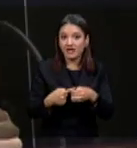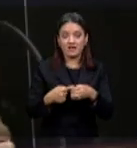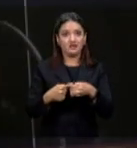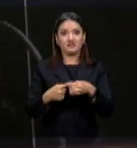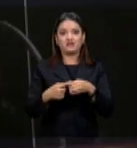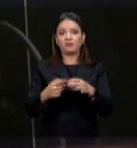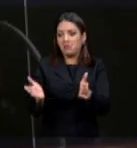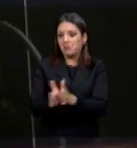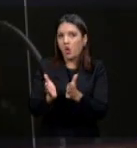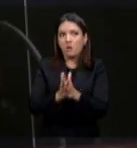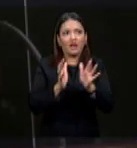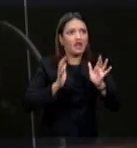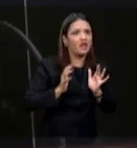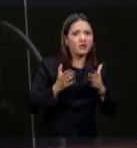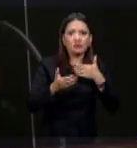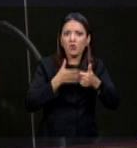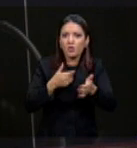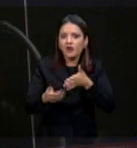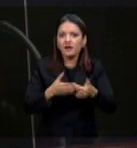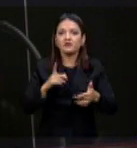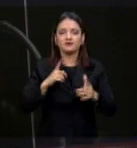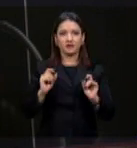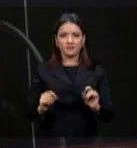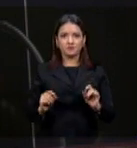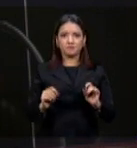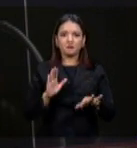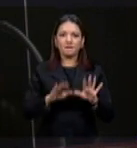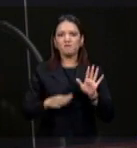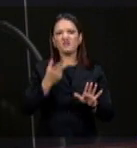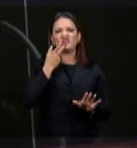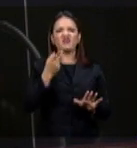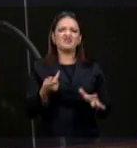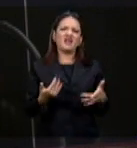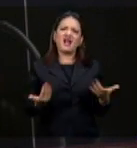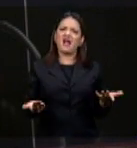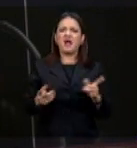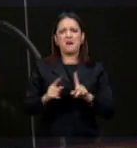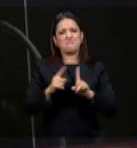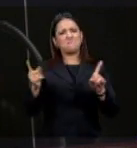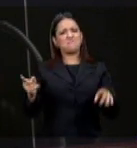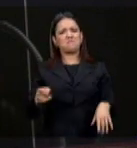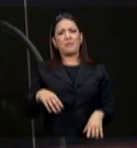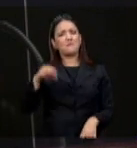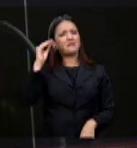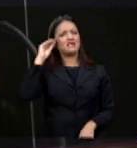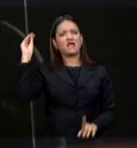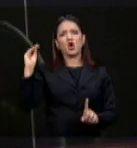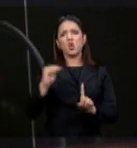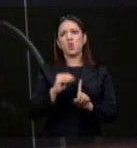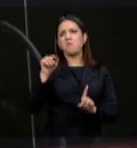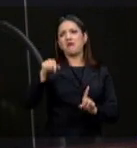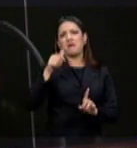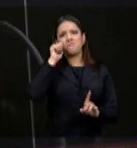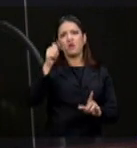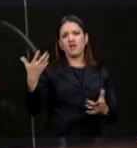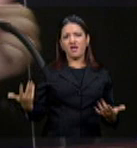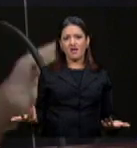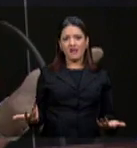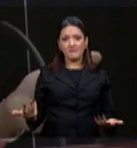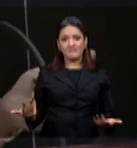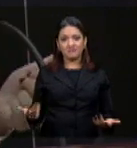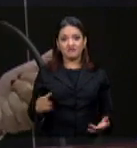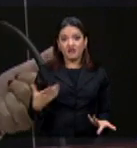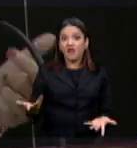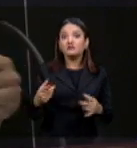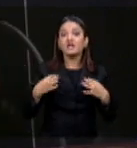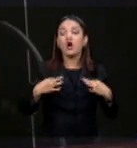classes sociais. Há um erro muito comum de se tentar jogar uma parte da culpa do abuso sexual para cima da mulher. É sempre o que é que